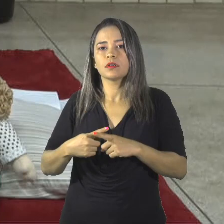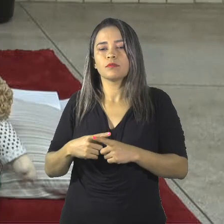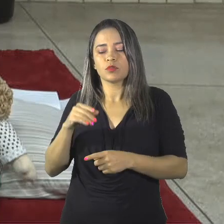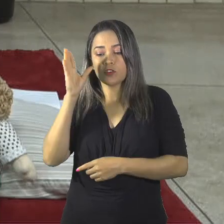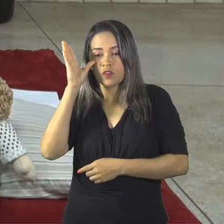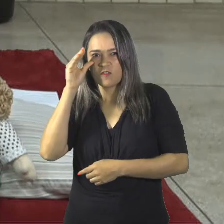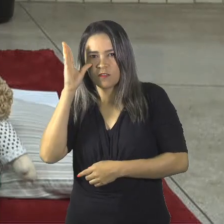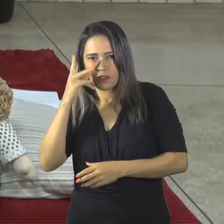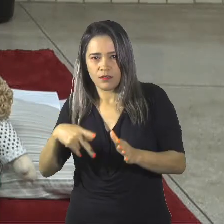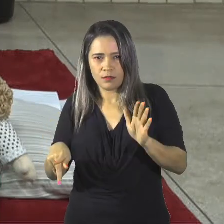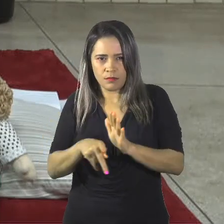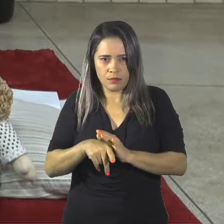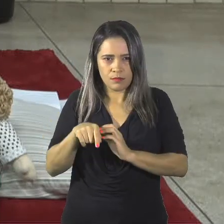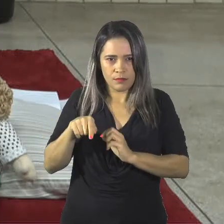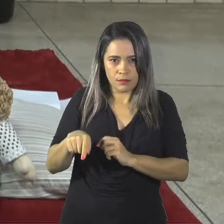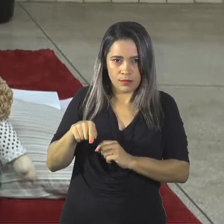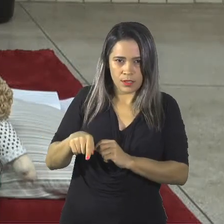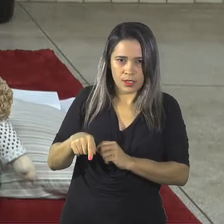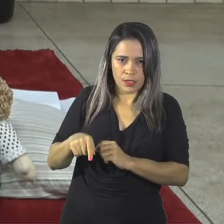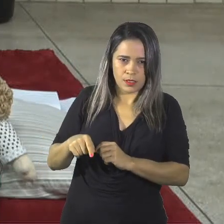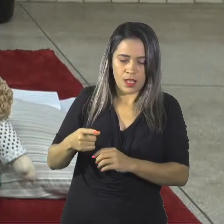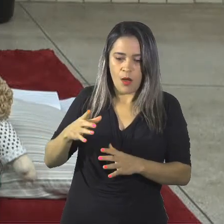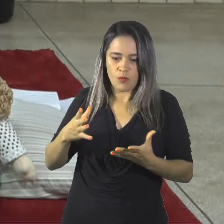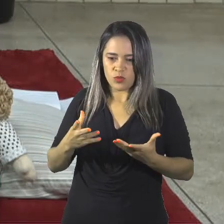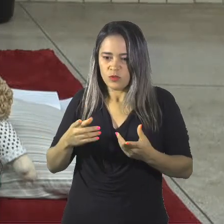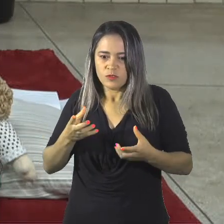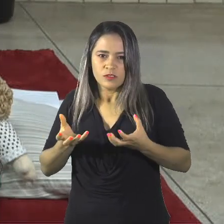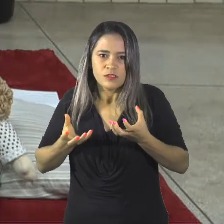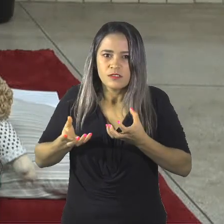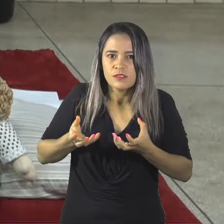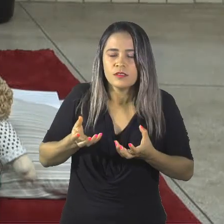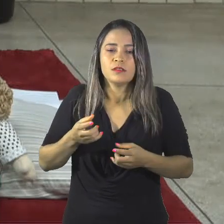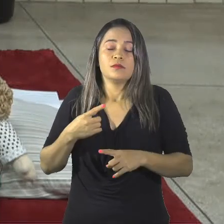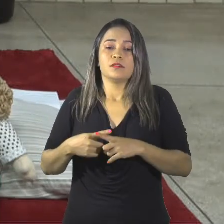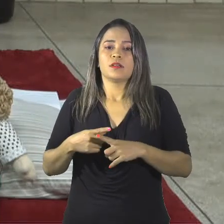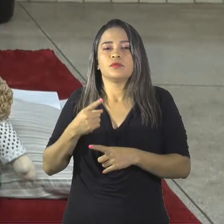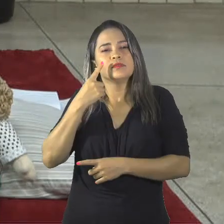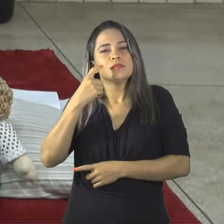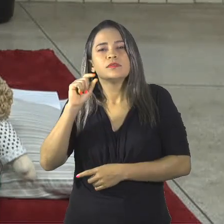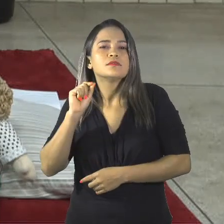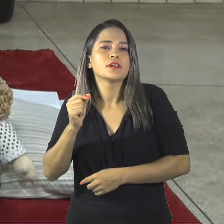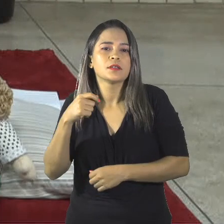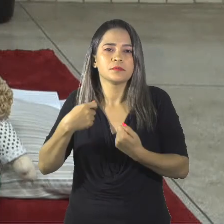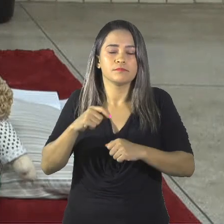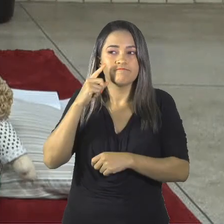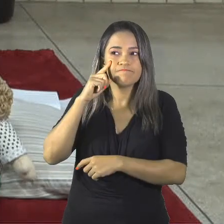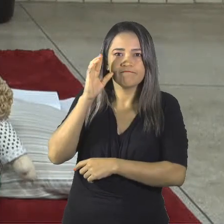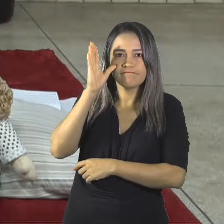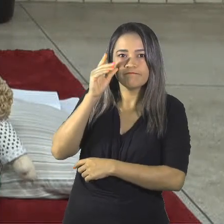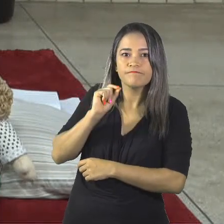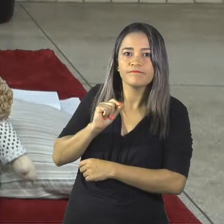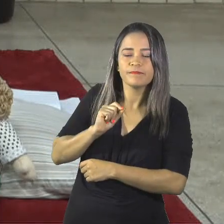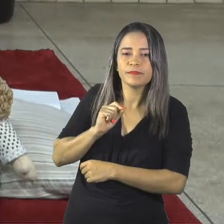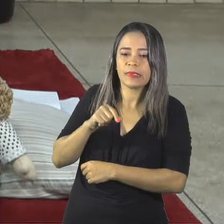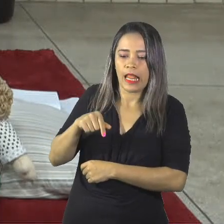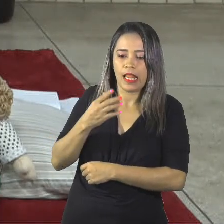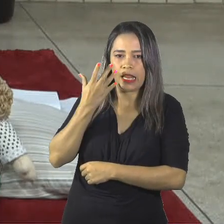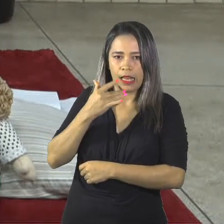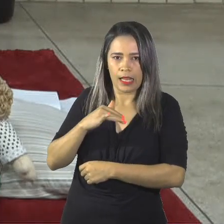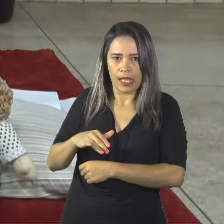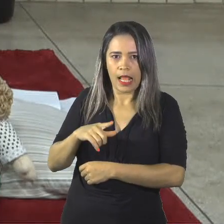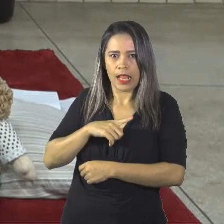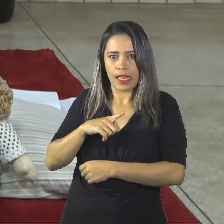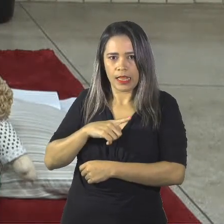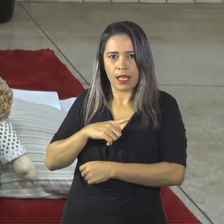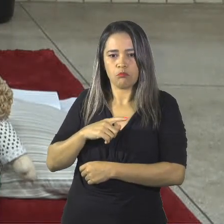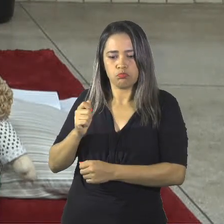curiosidade dela, família, está muito aguçada. E uma coisa bem interessante que a gente tem que observar com essa criança pequena é porque ela está